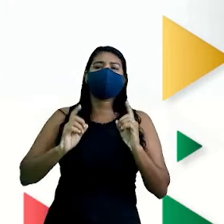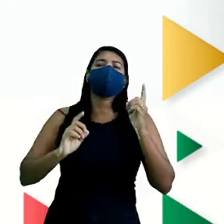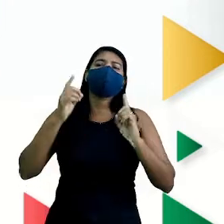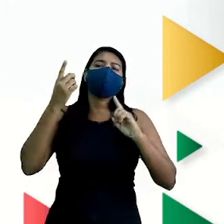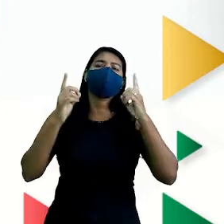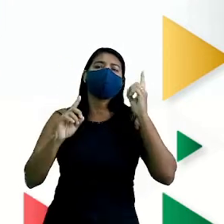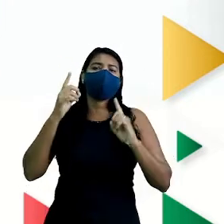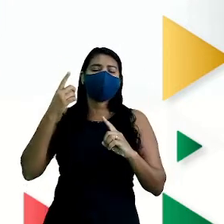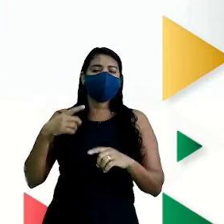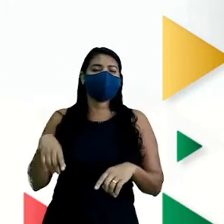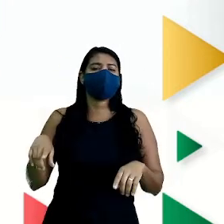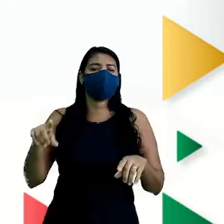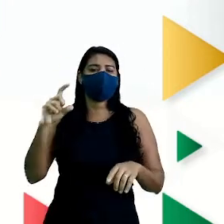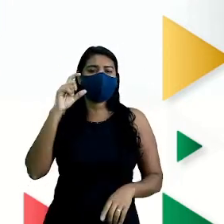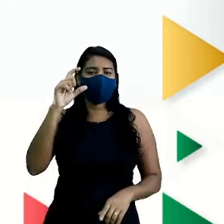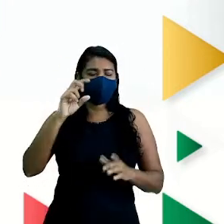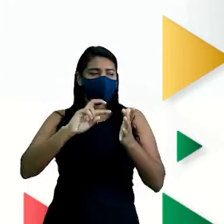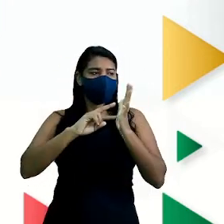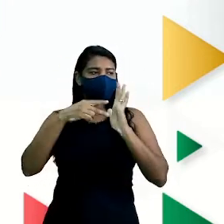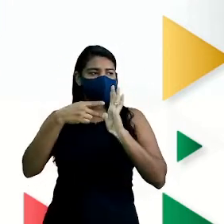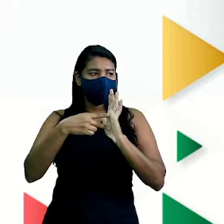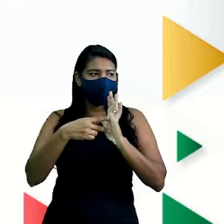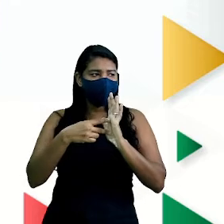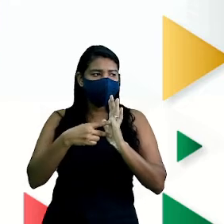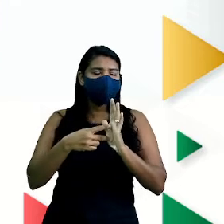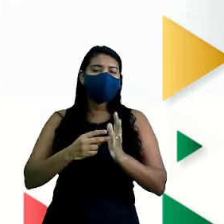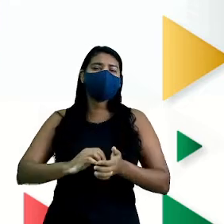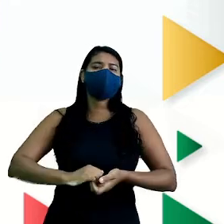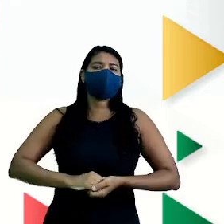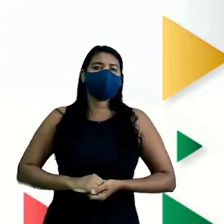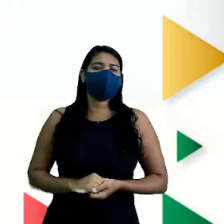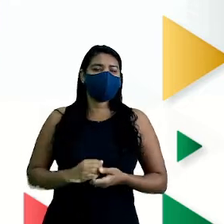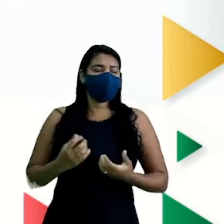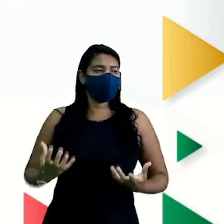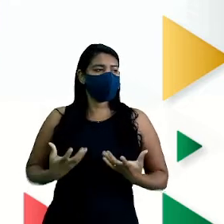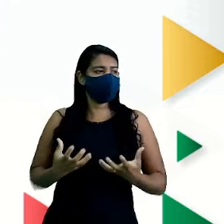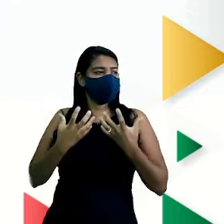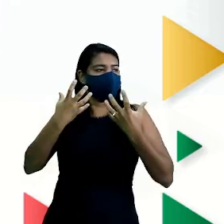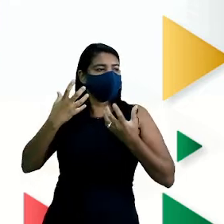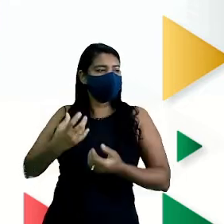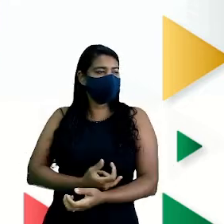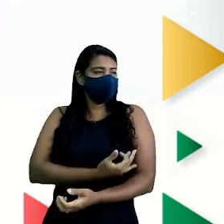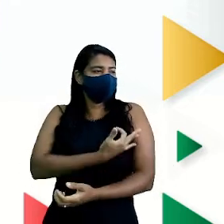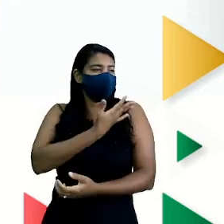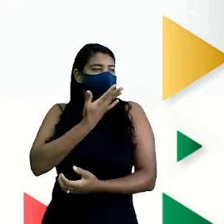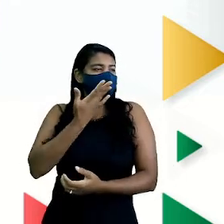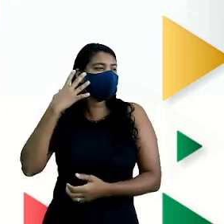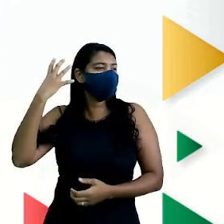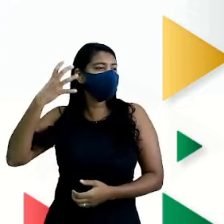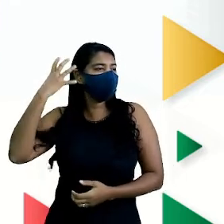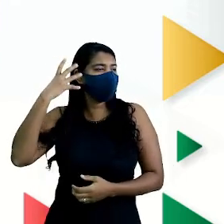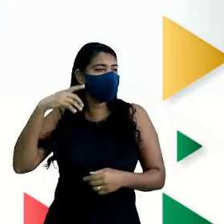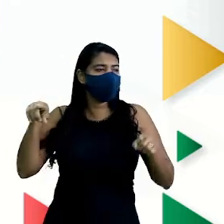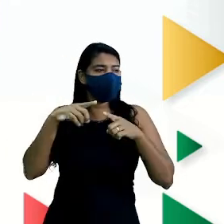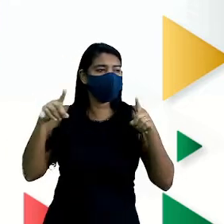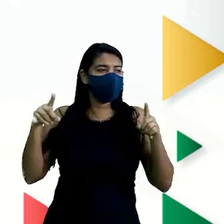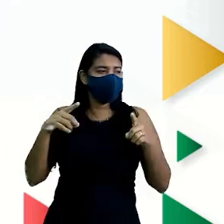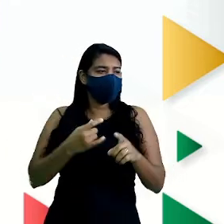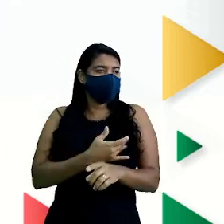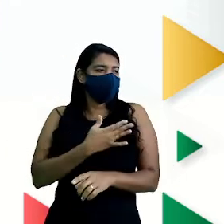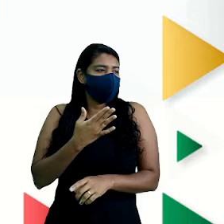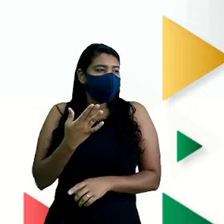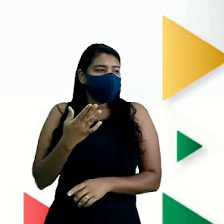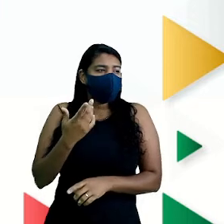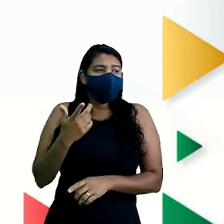justamente é da palavra ferver. Então, o frevo ferve na nossa veia quando começa a tocar. Quase ninguém consegue